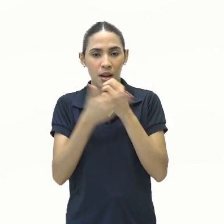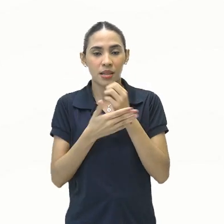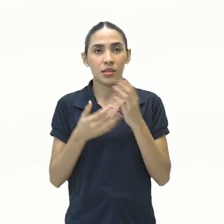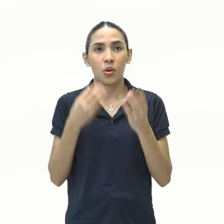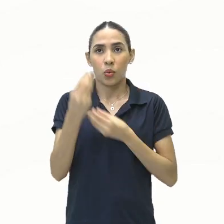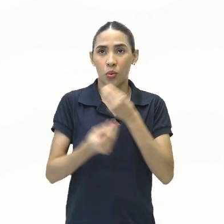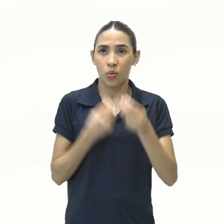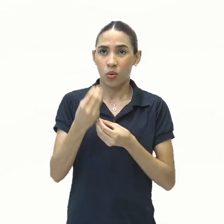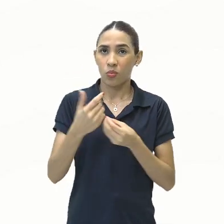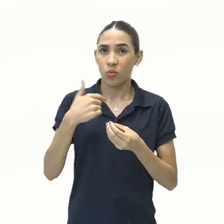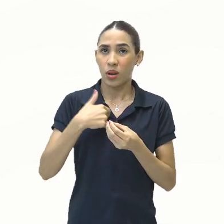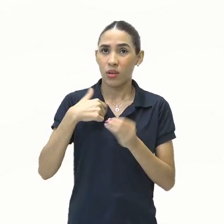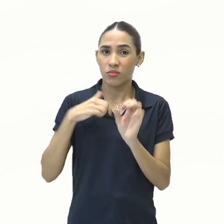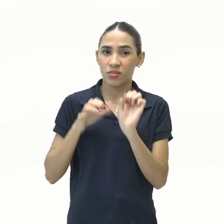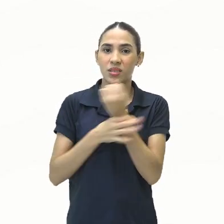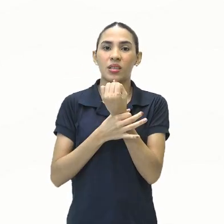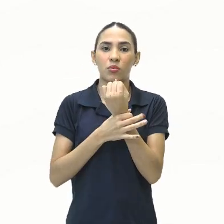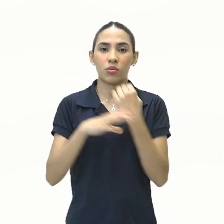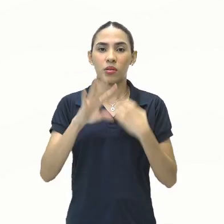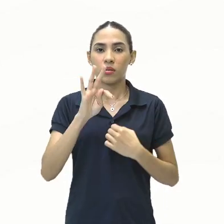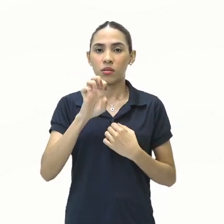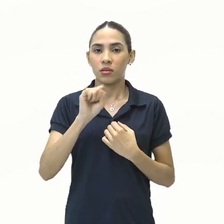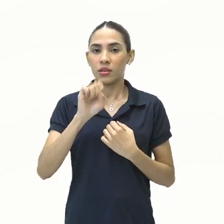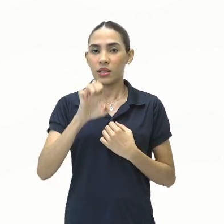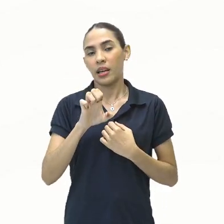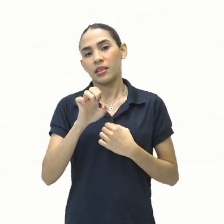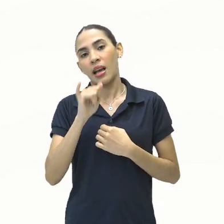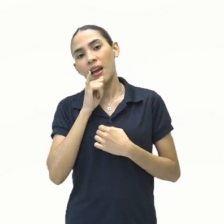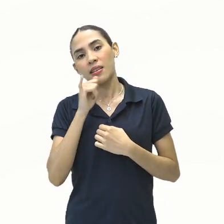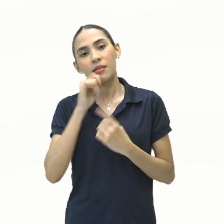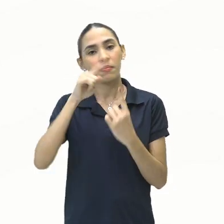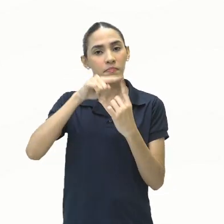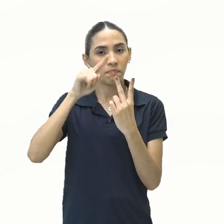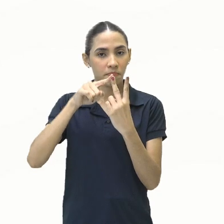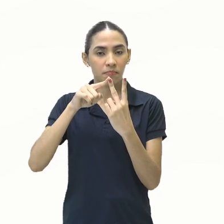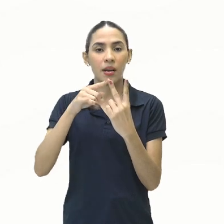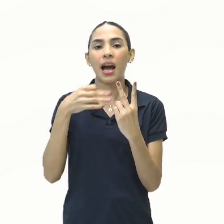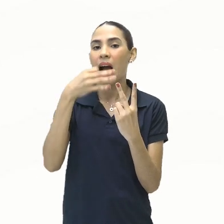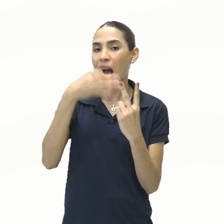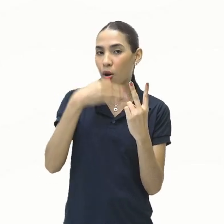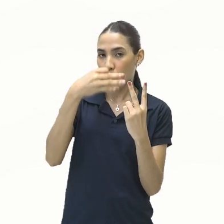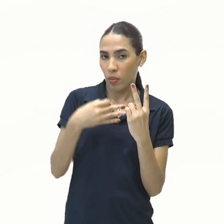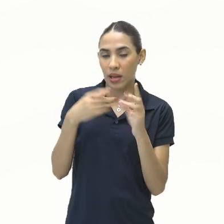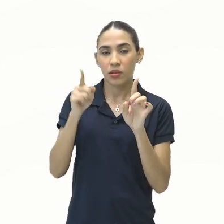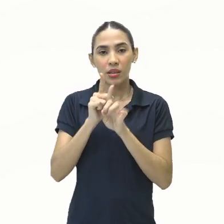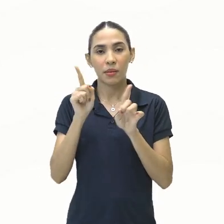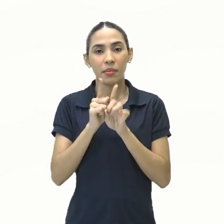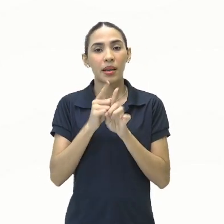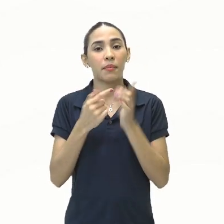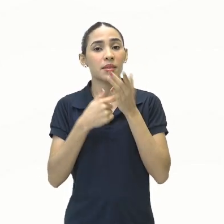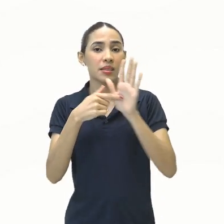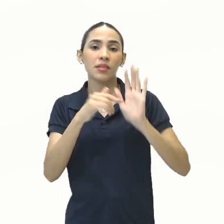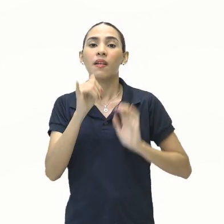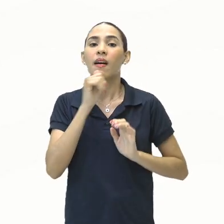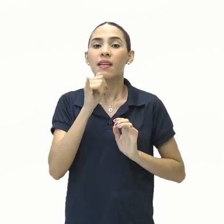que eu vou sustentar essa tese? Com os argumentos, os exemplos